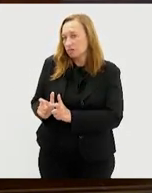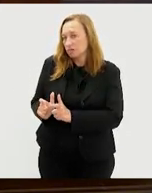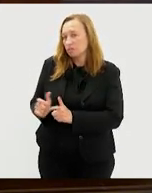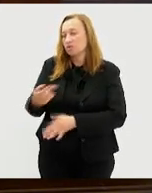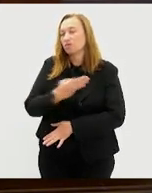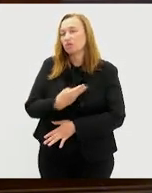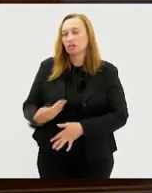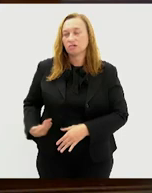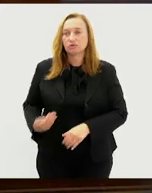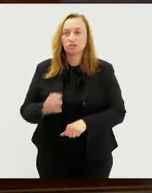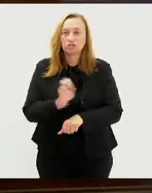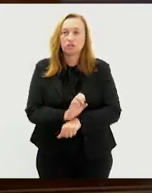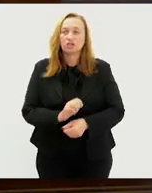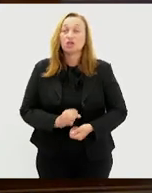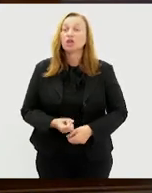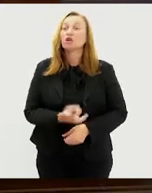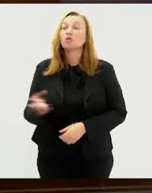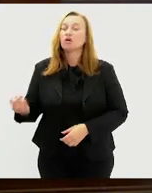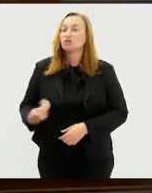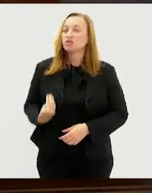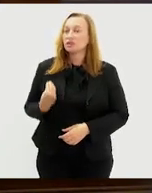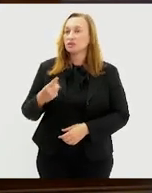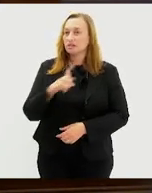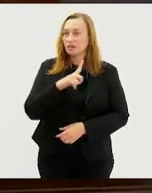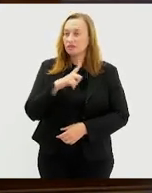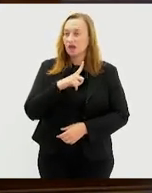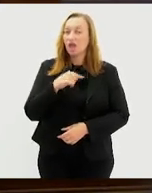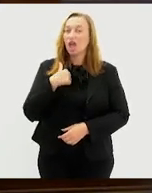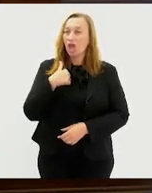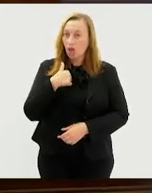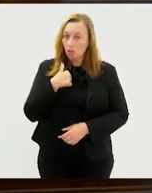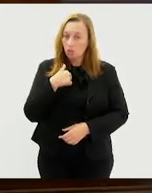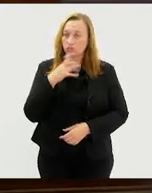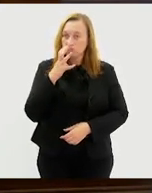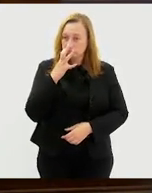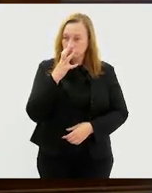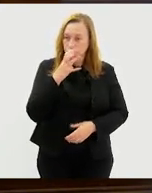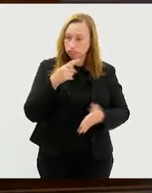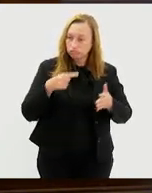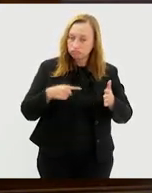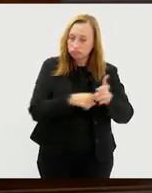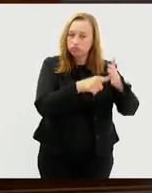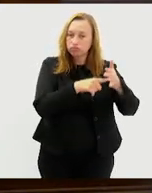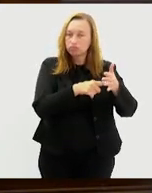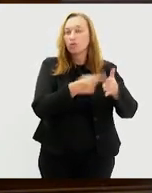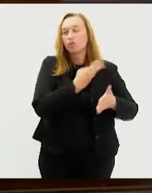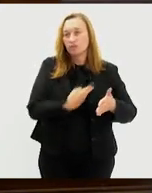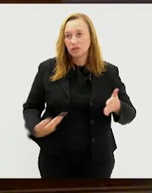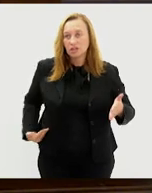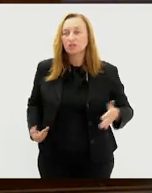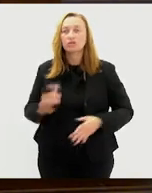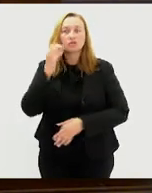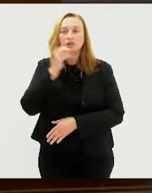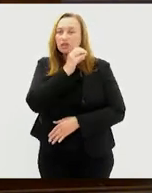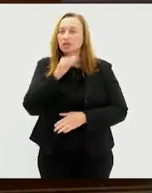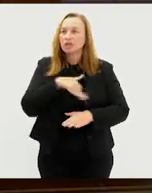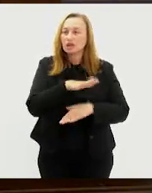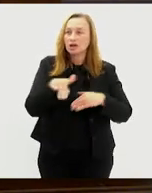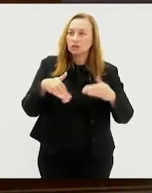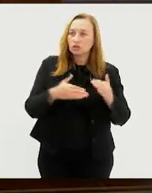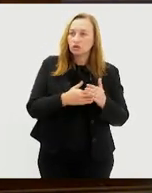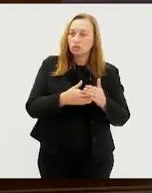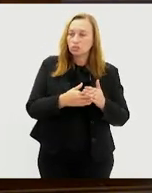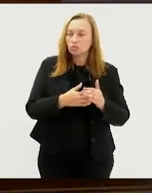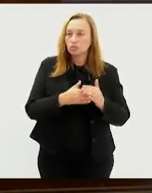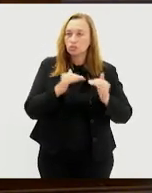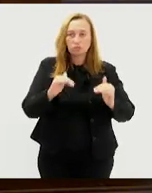do Estado enquanto eu estiver aqui eu denunciare o governador Cláudio Castro a todas as autoridades diante